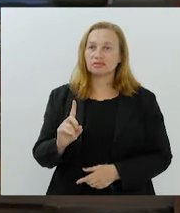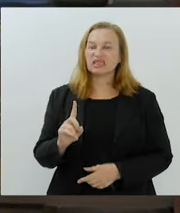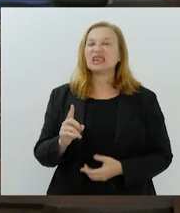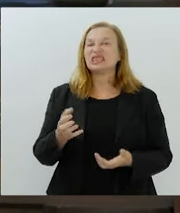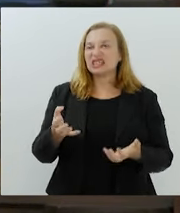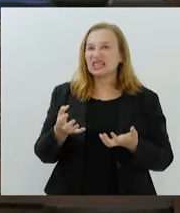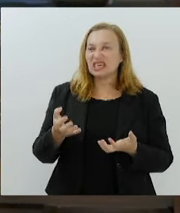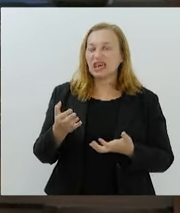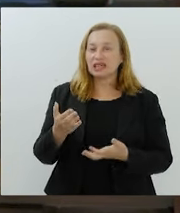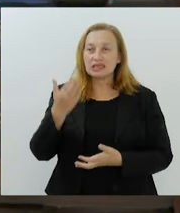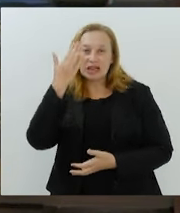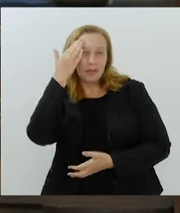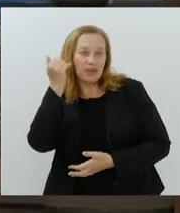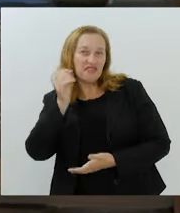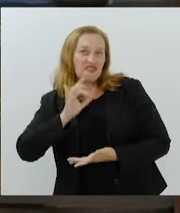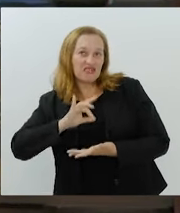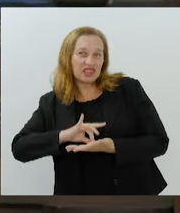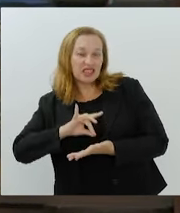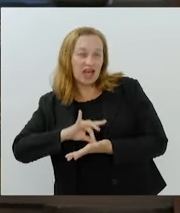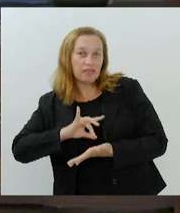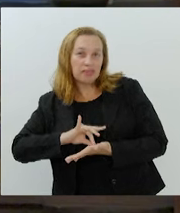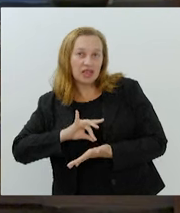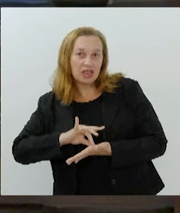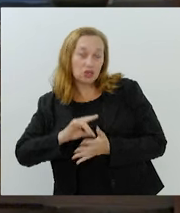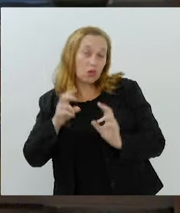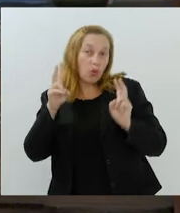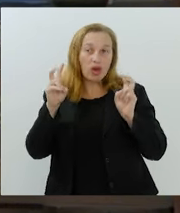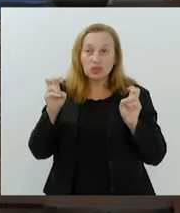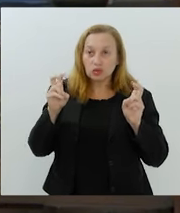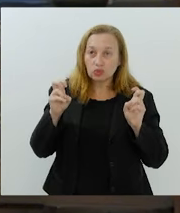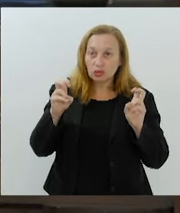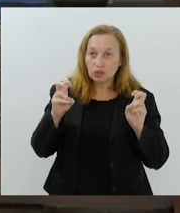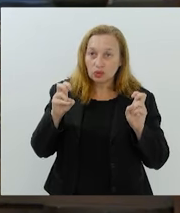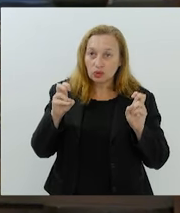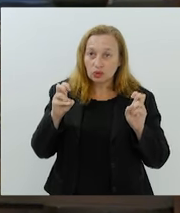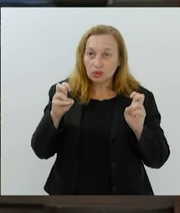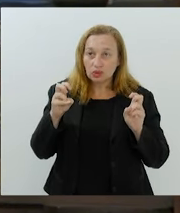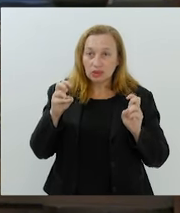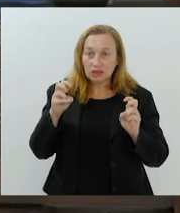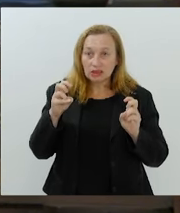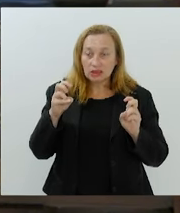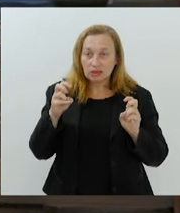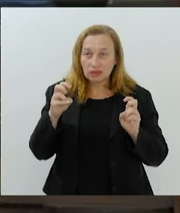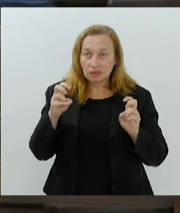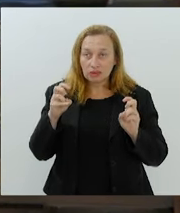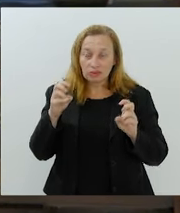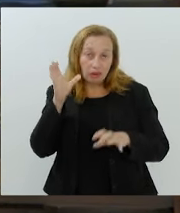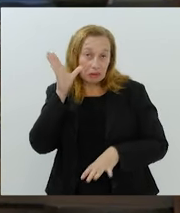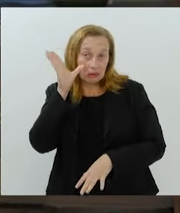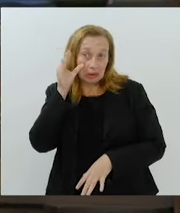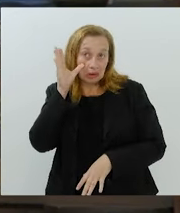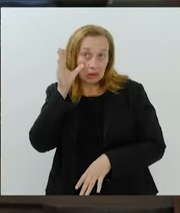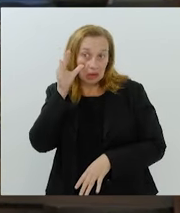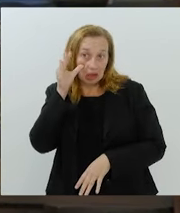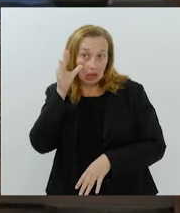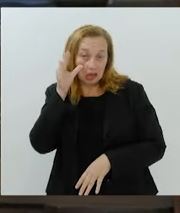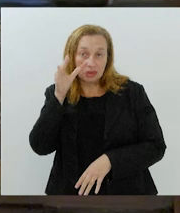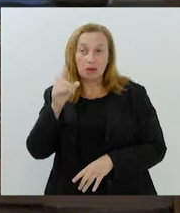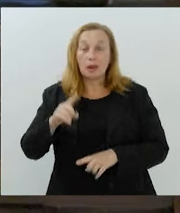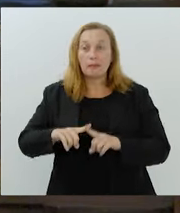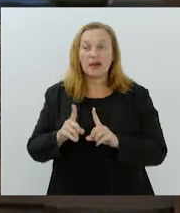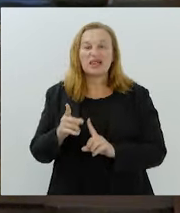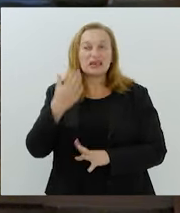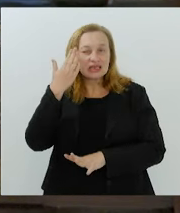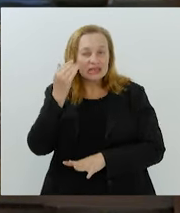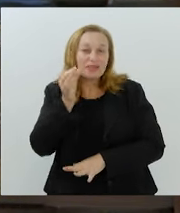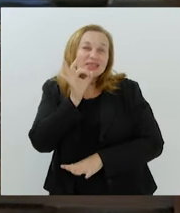saber aquilo para... porque é um entretenimento, mas ele sabe